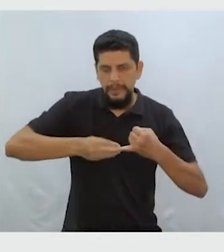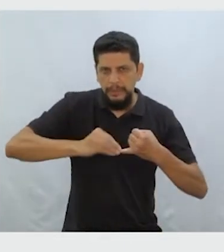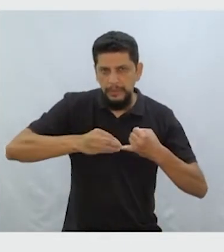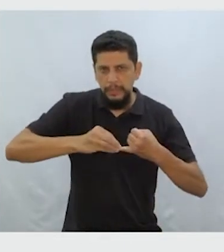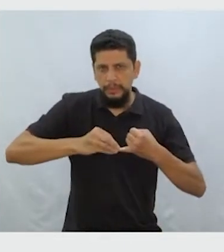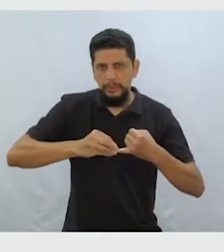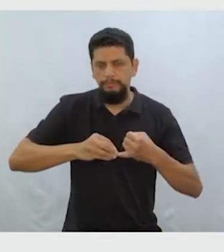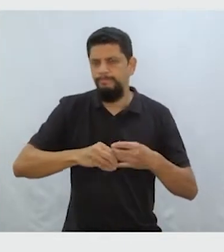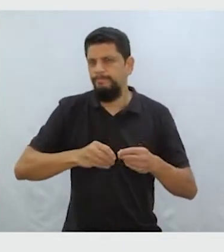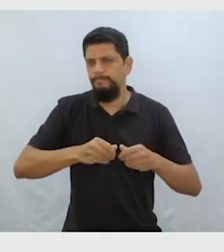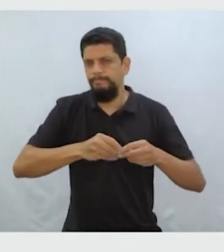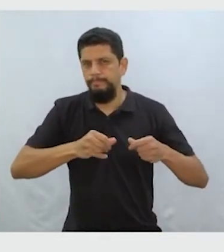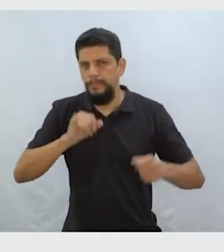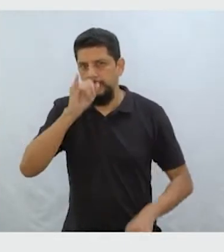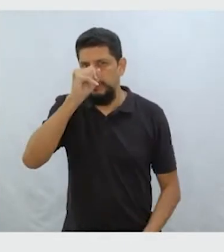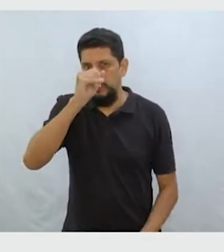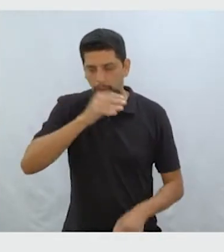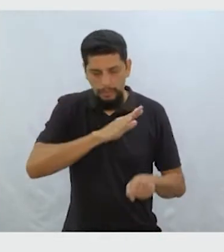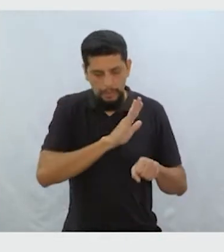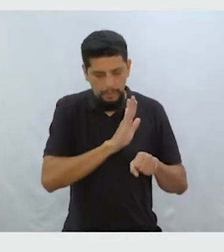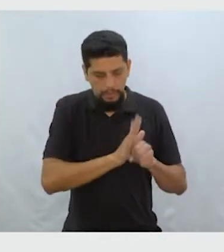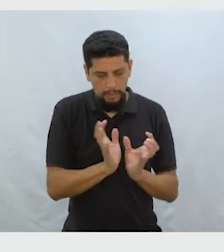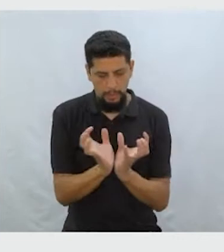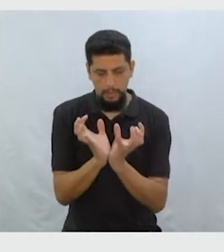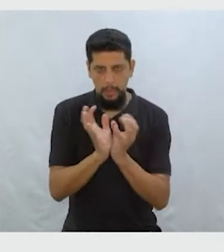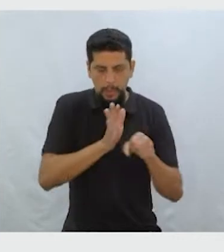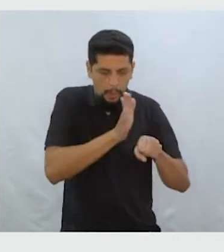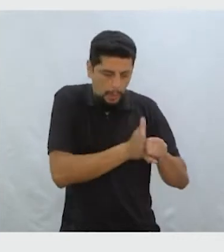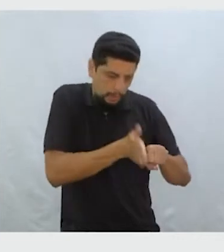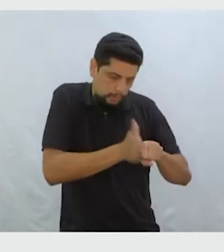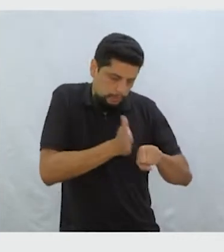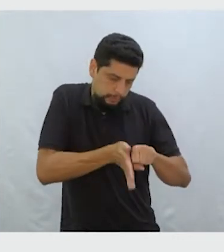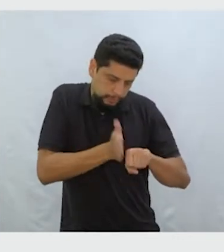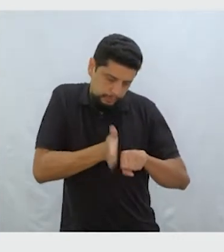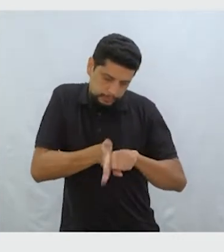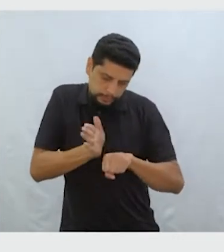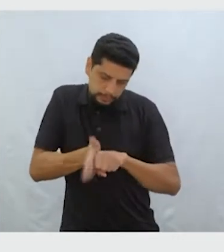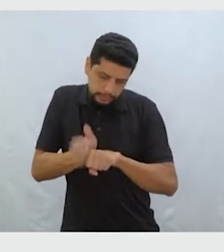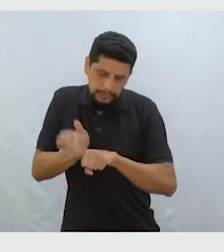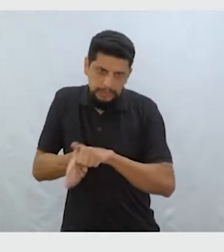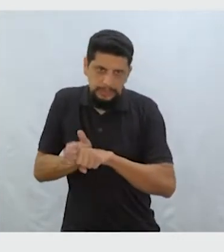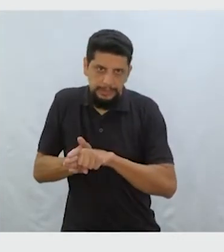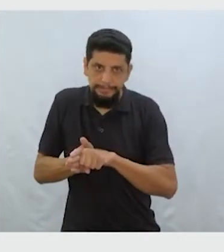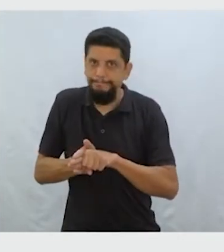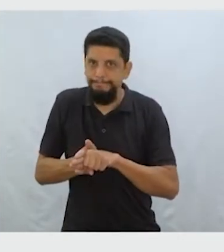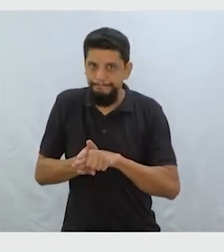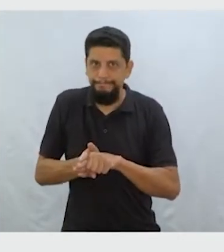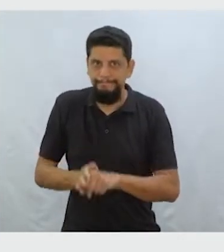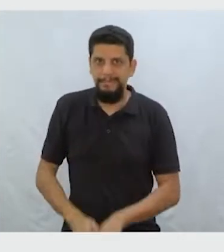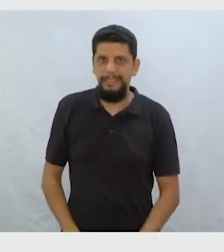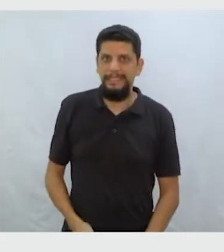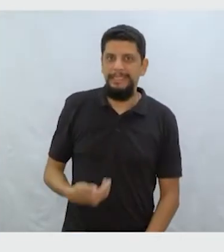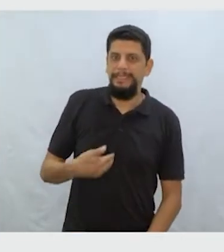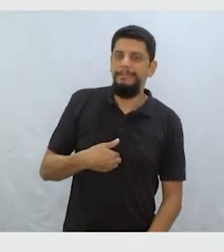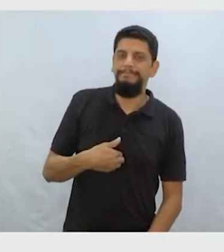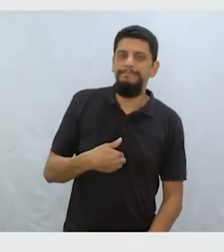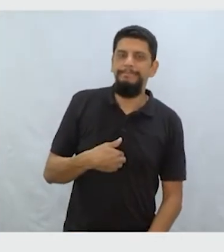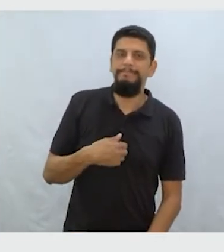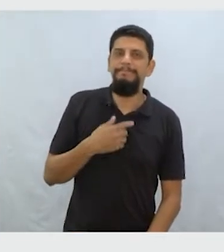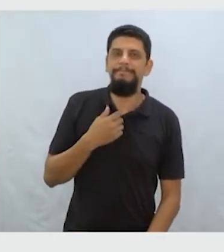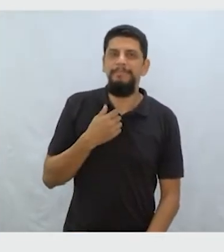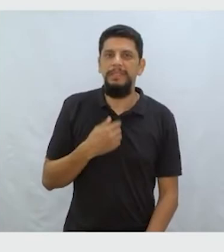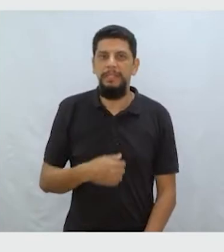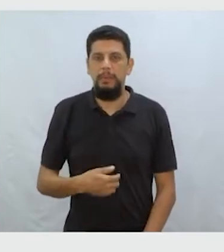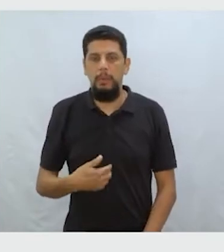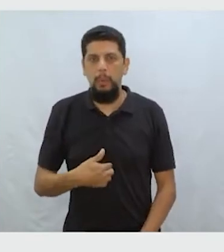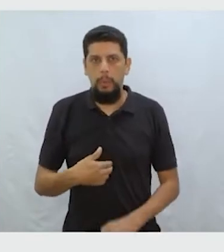tropeiro torresminho couve cortada bem fina e nem posso descrever mais porque já estou com